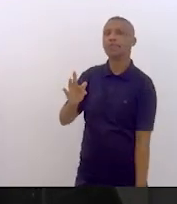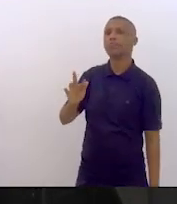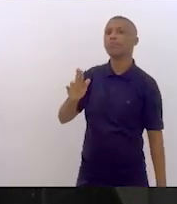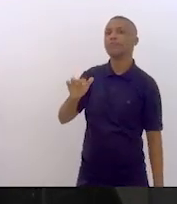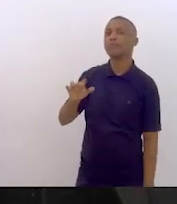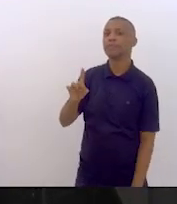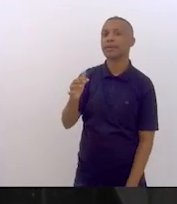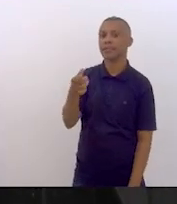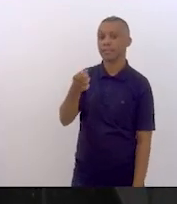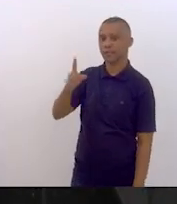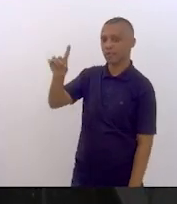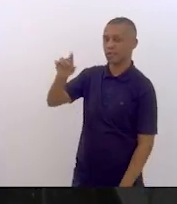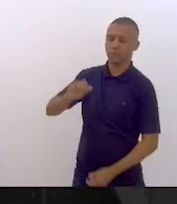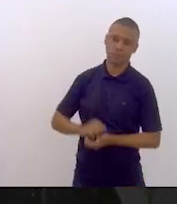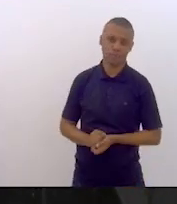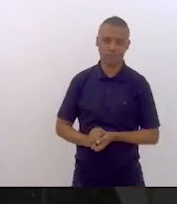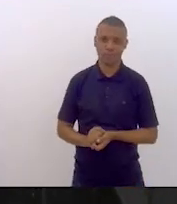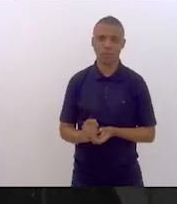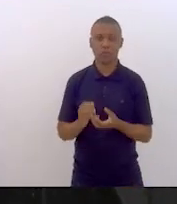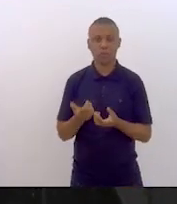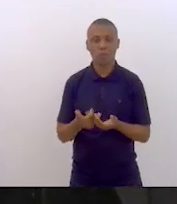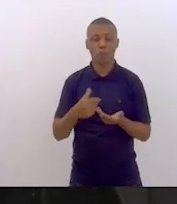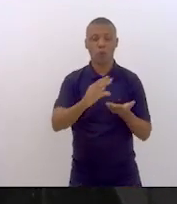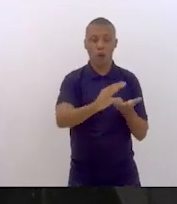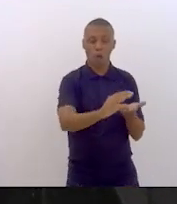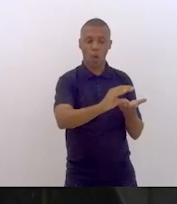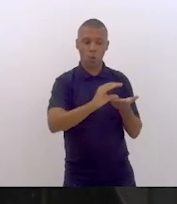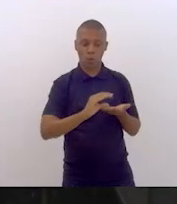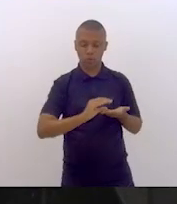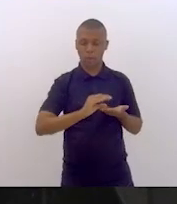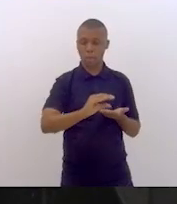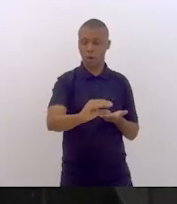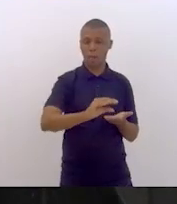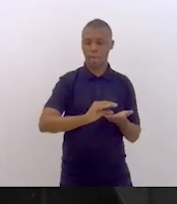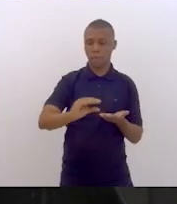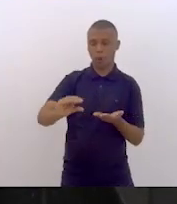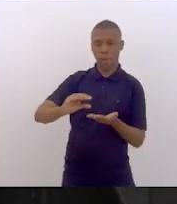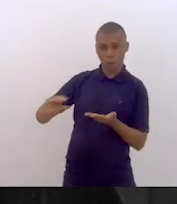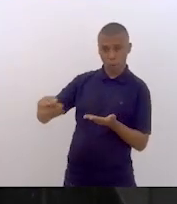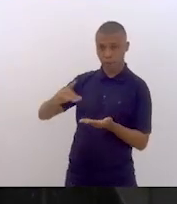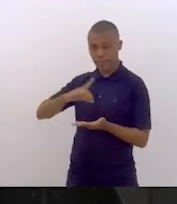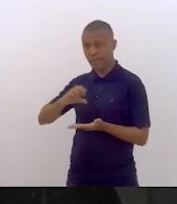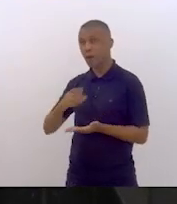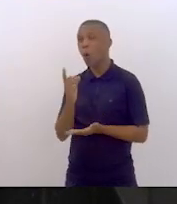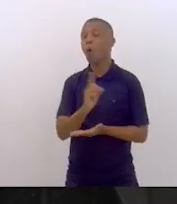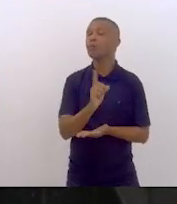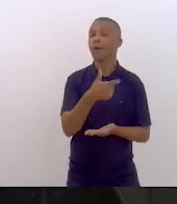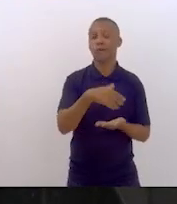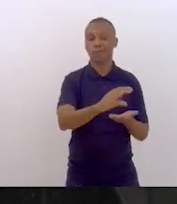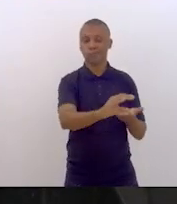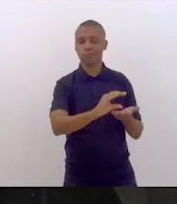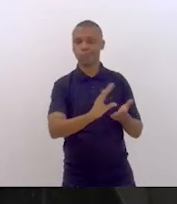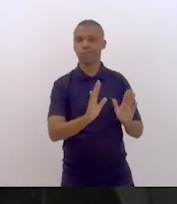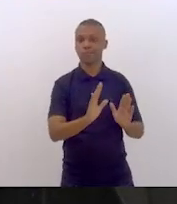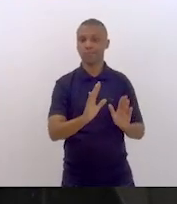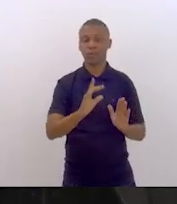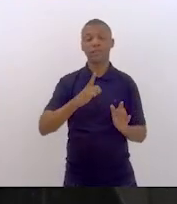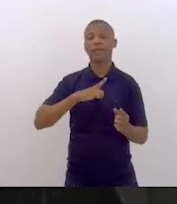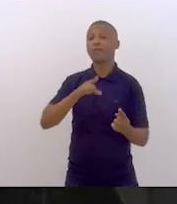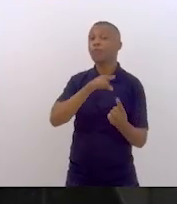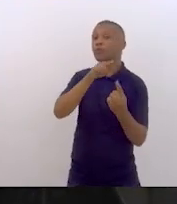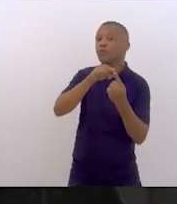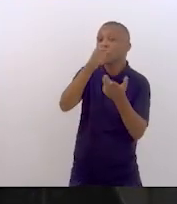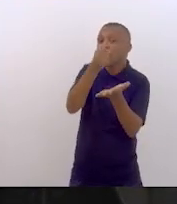com descentralização de recursos ou não e que levar a contratação de